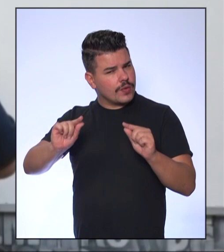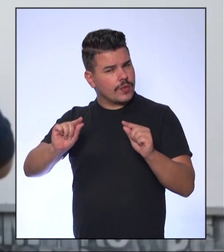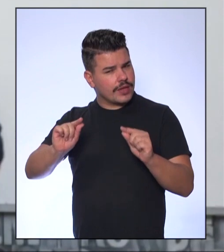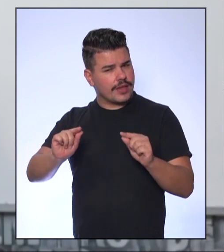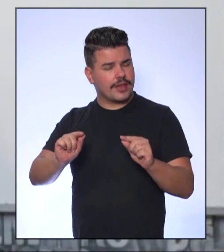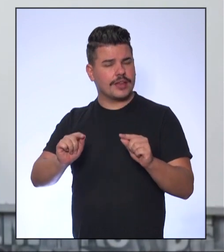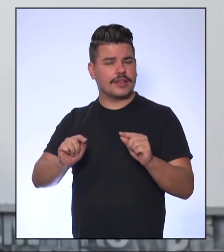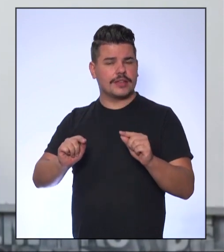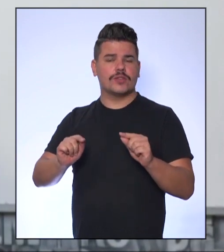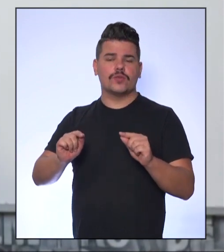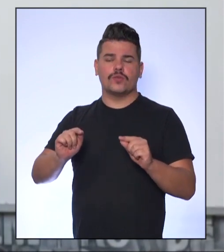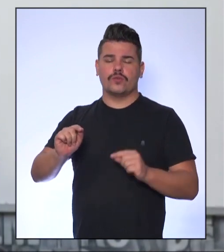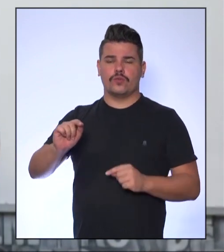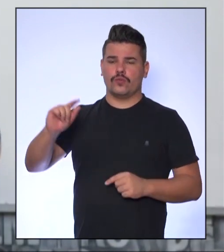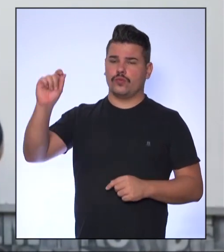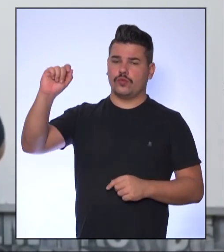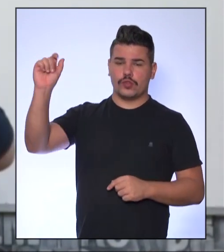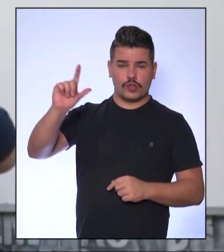o Sol